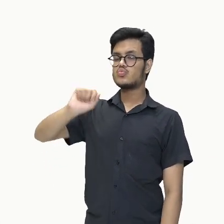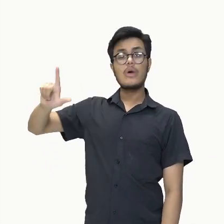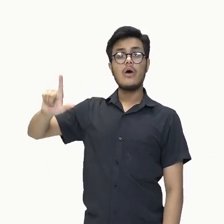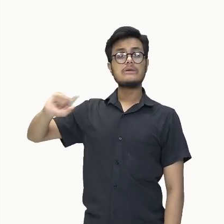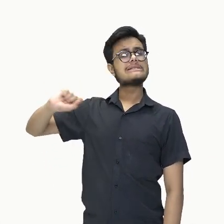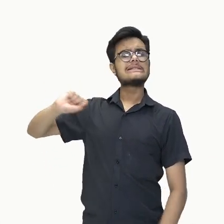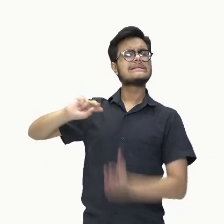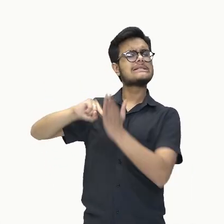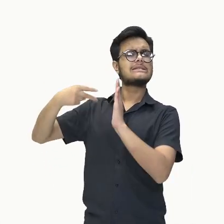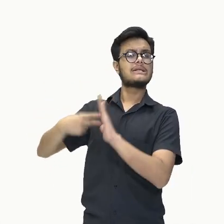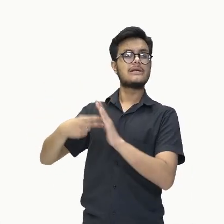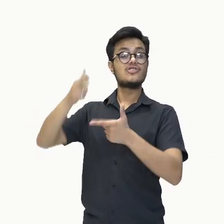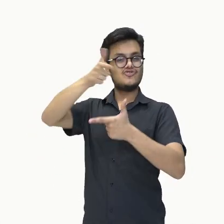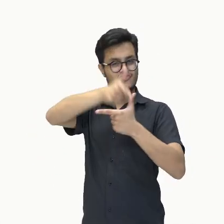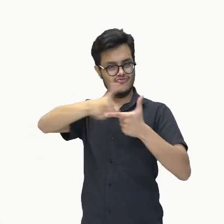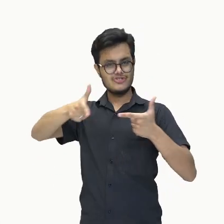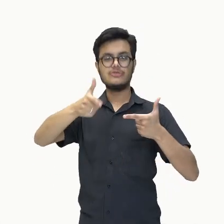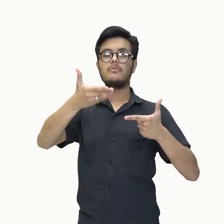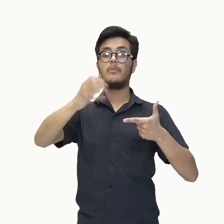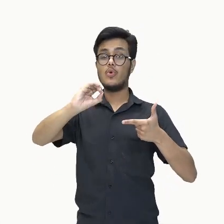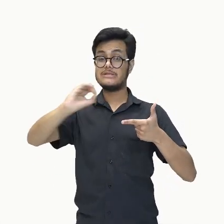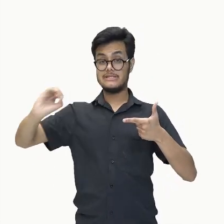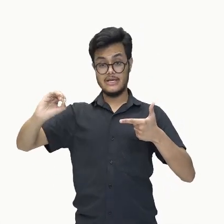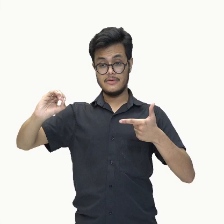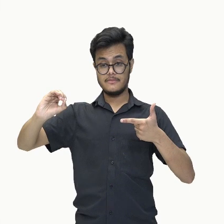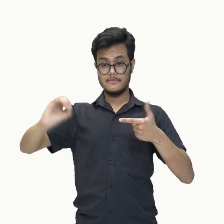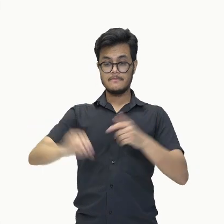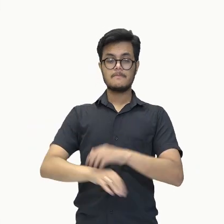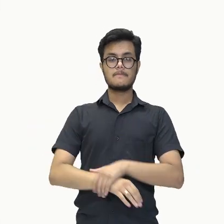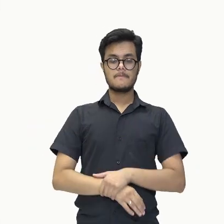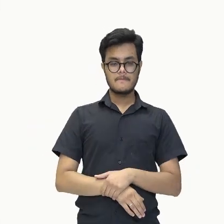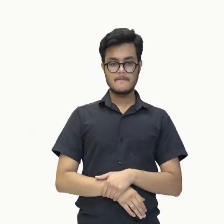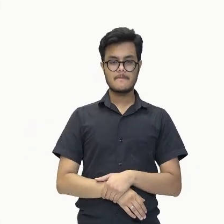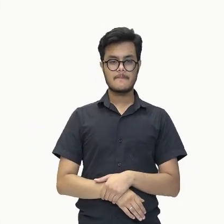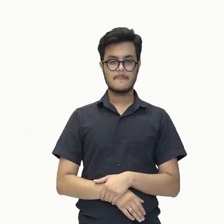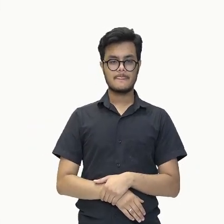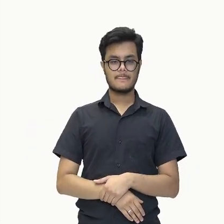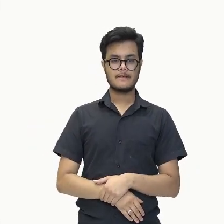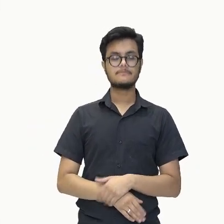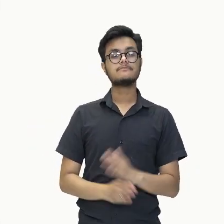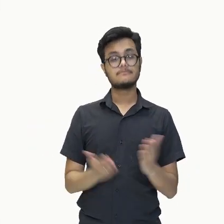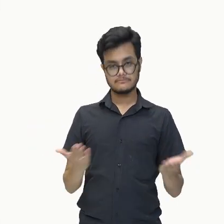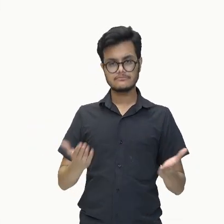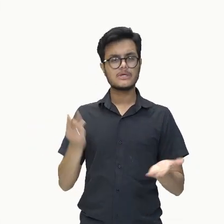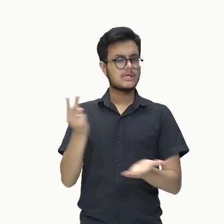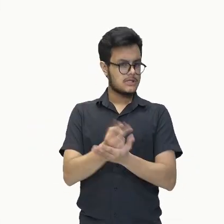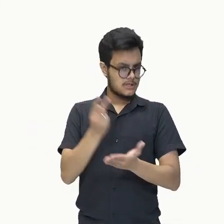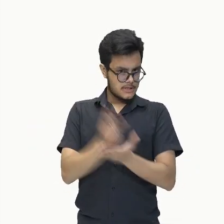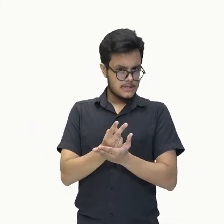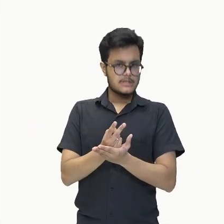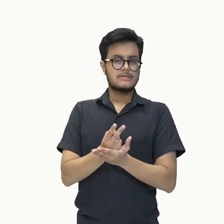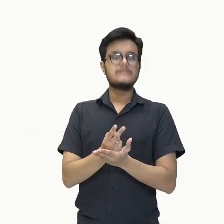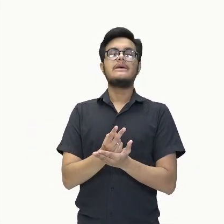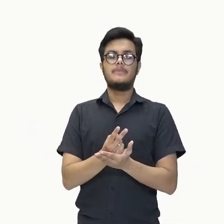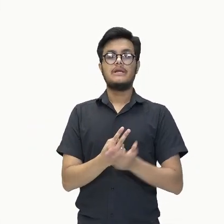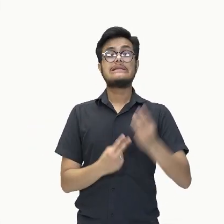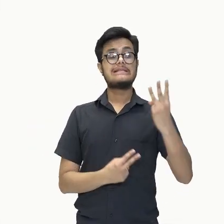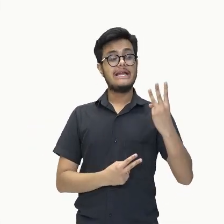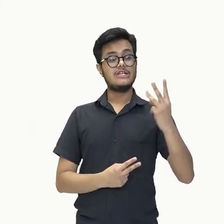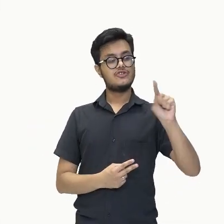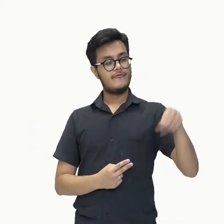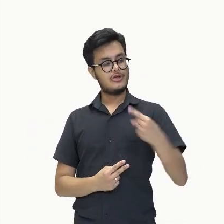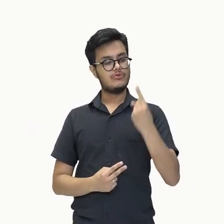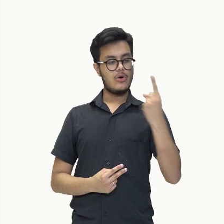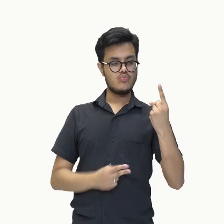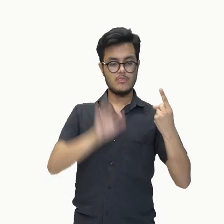3,1 dividido por 100. Né? Então, sempre nós vamos pegar, ao converter